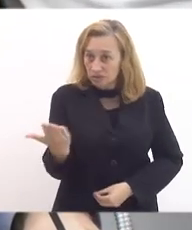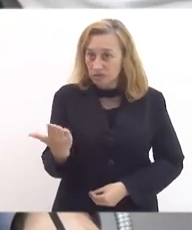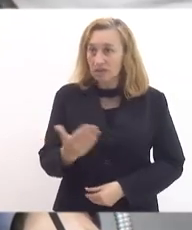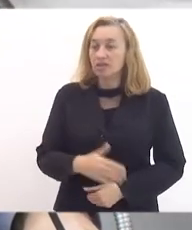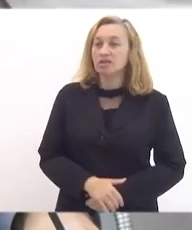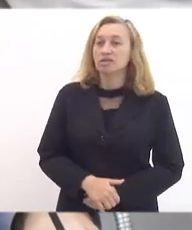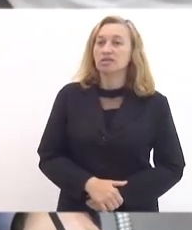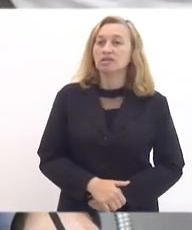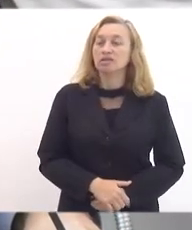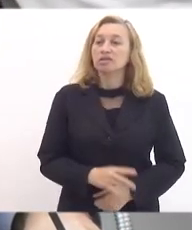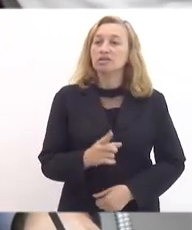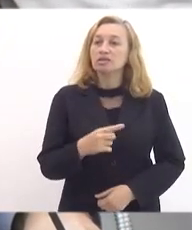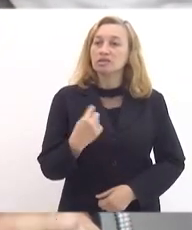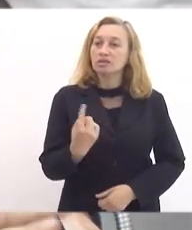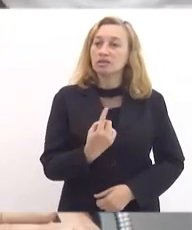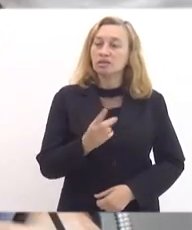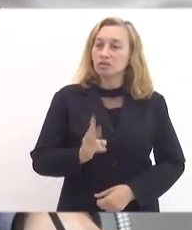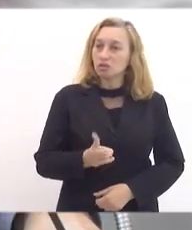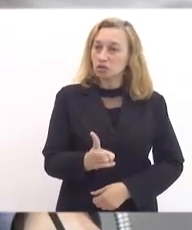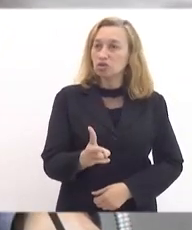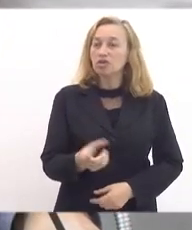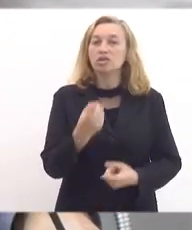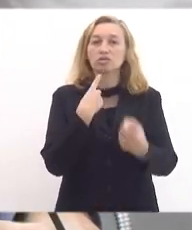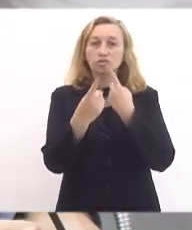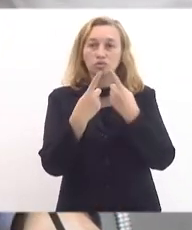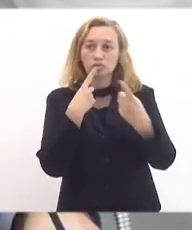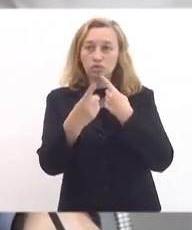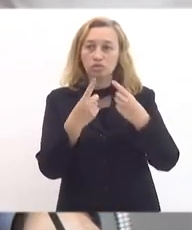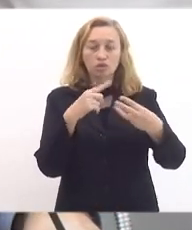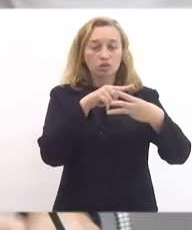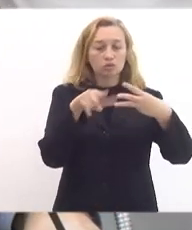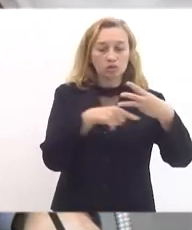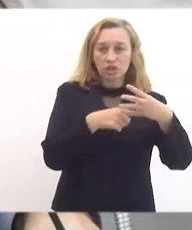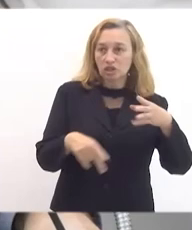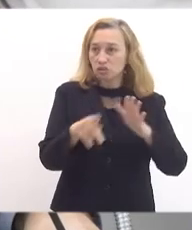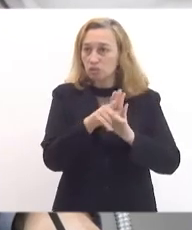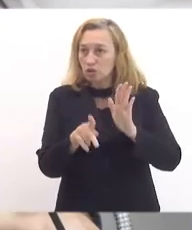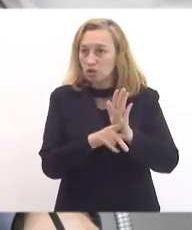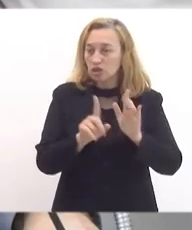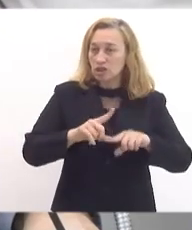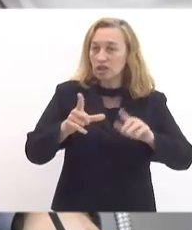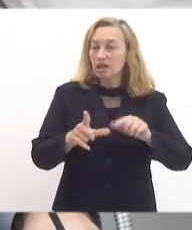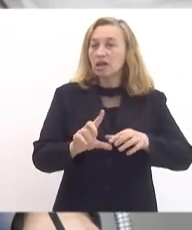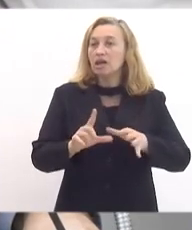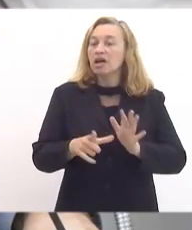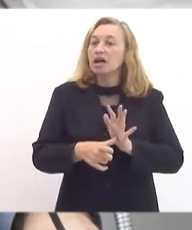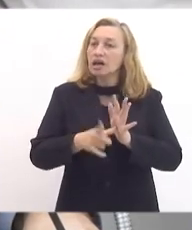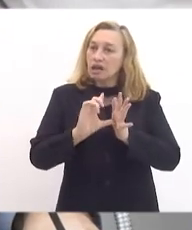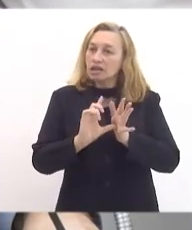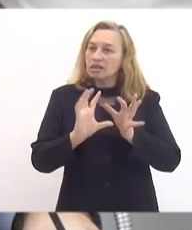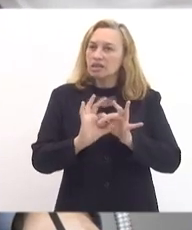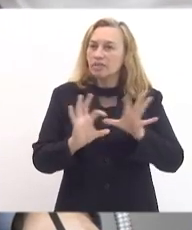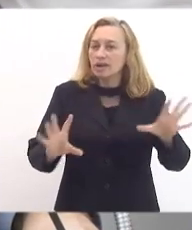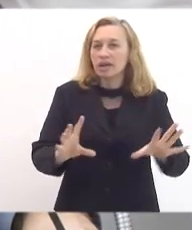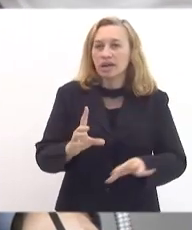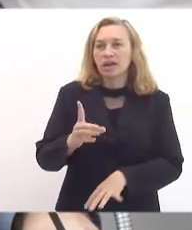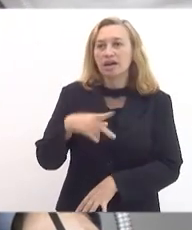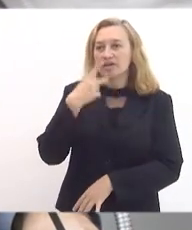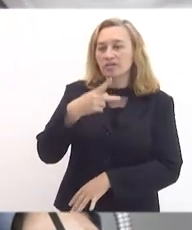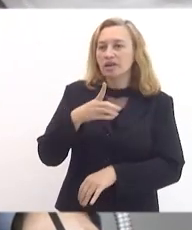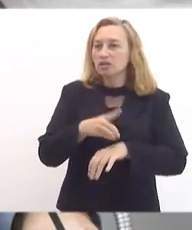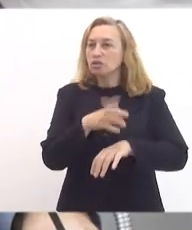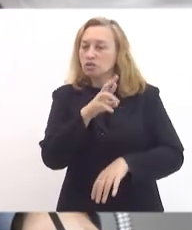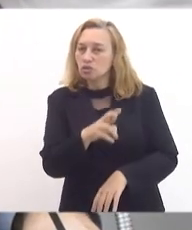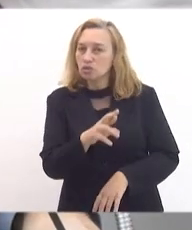e a gente vai dar continuidade a esses debate com três projetos antes liberando a palavra o Dr Jorge